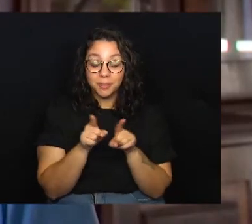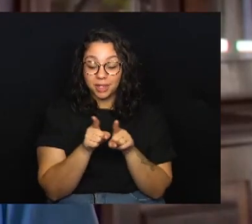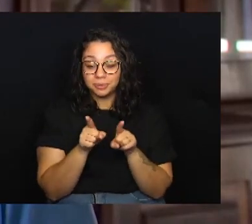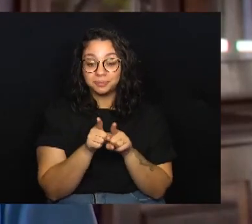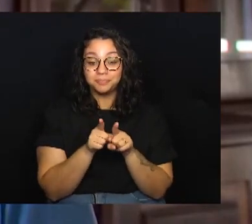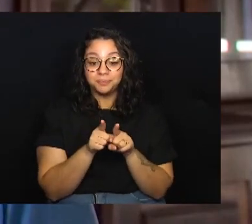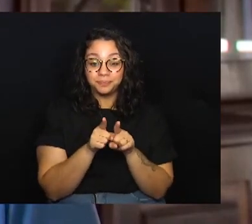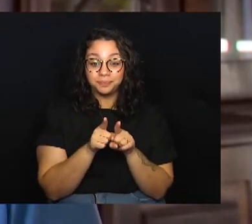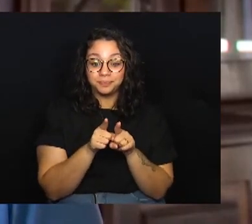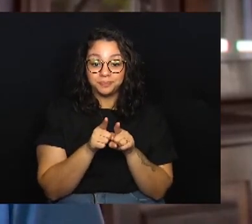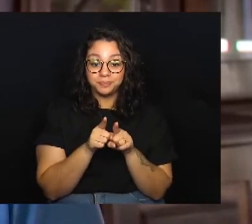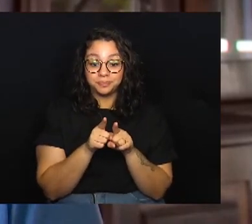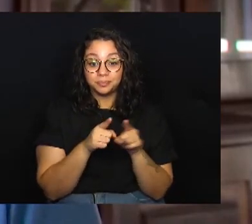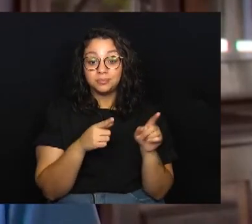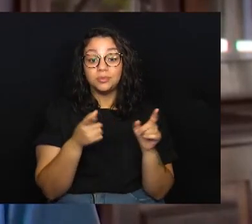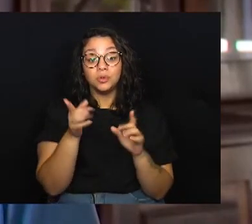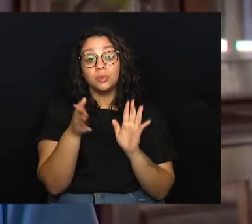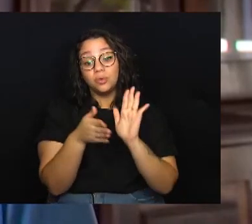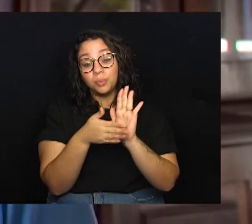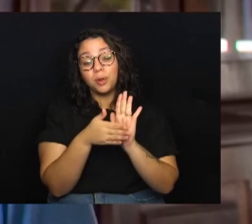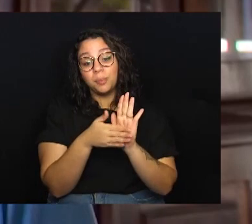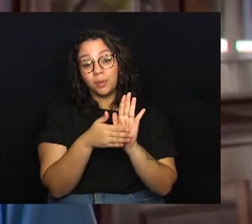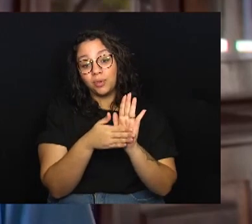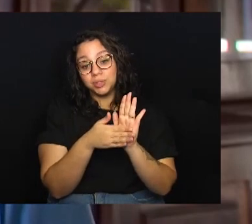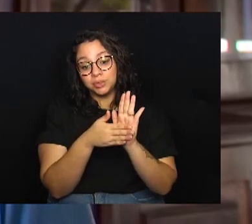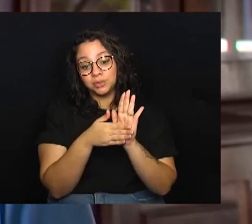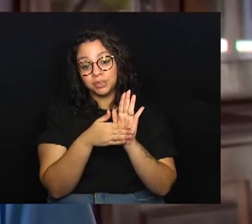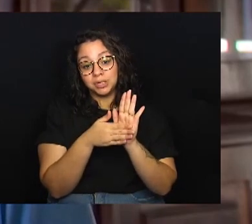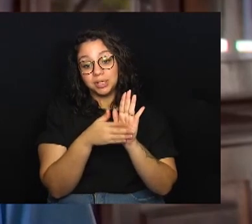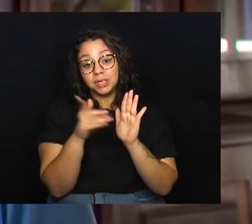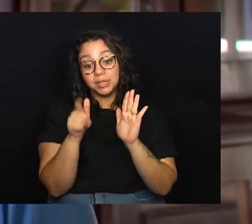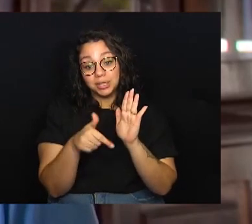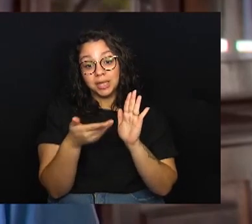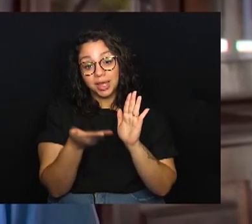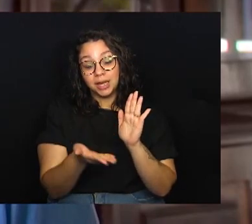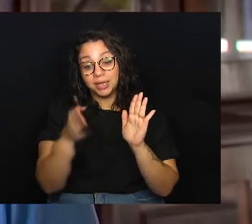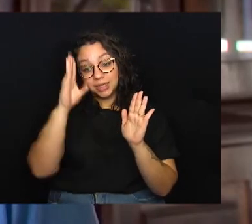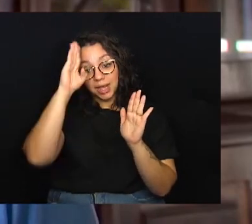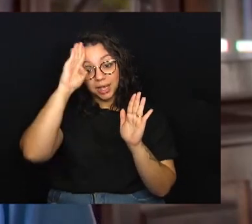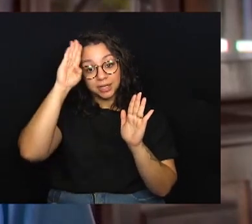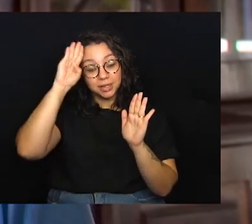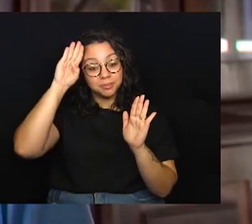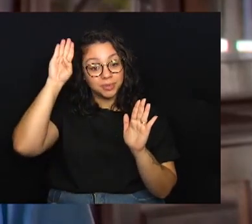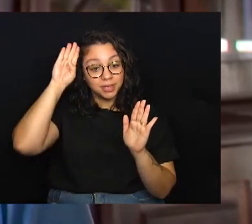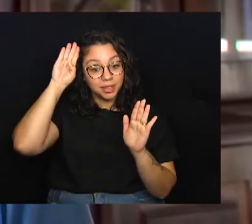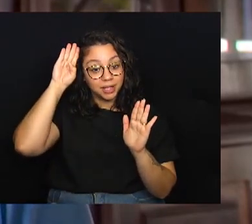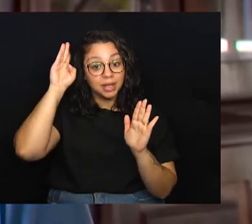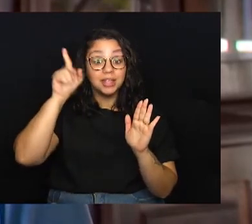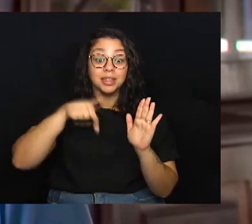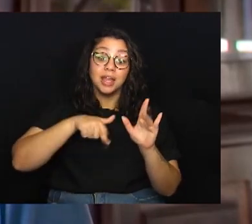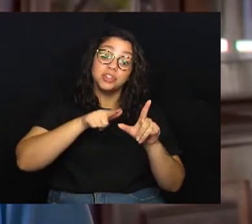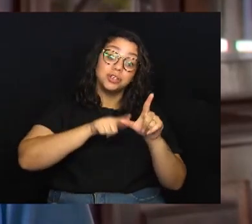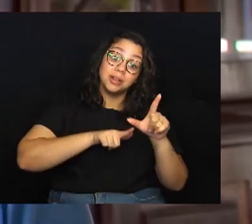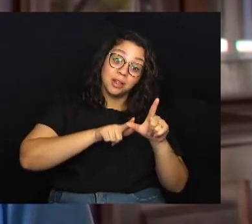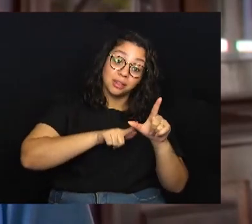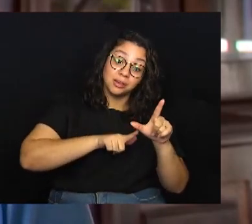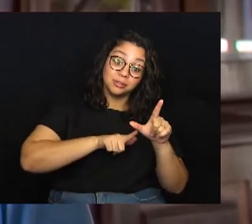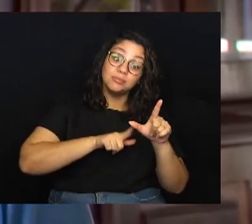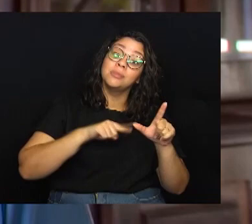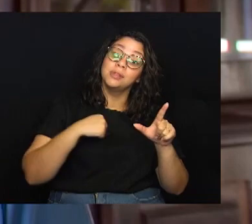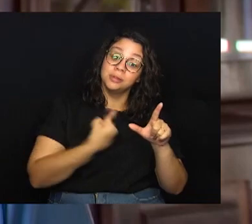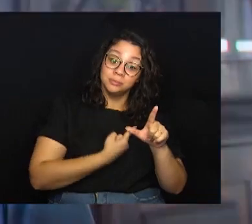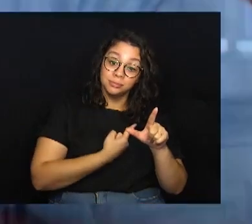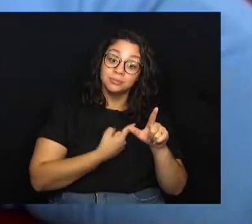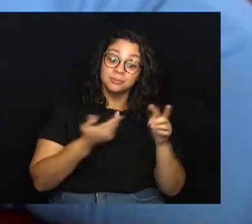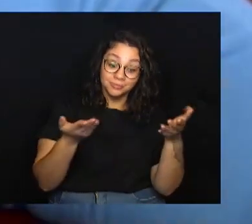o propósito da própria academia. por ser de letras. Nós estamos aqui num templo